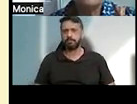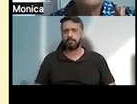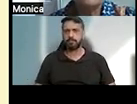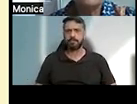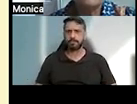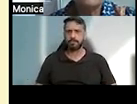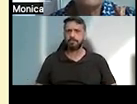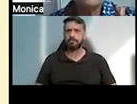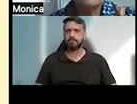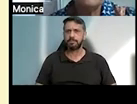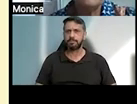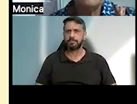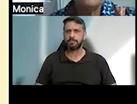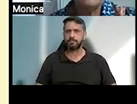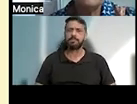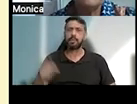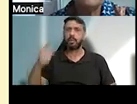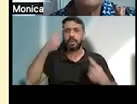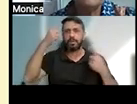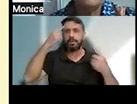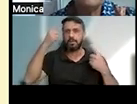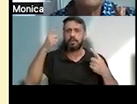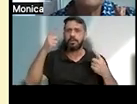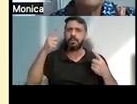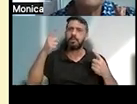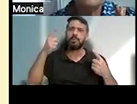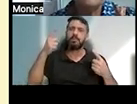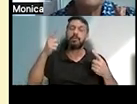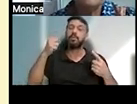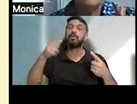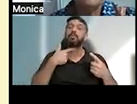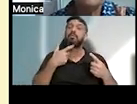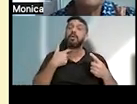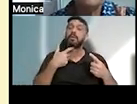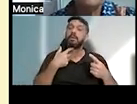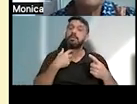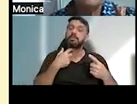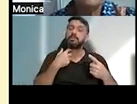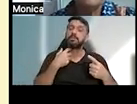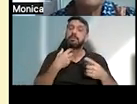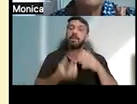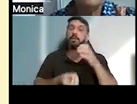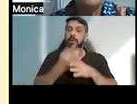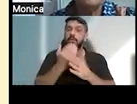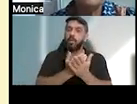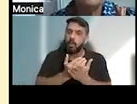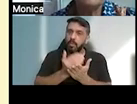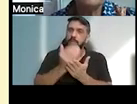Da onde surgiu essa tua ideia, assim, essa tua vontade de criar, começar?